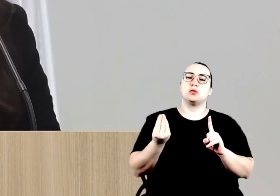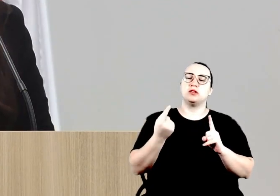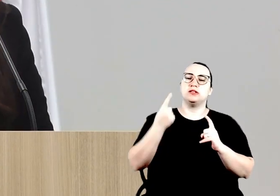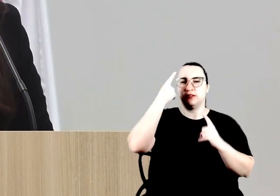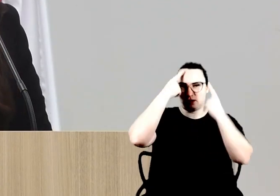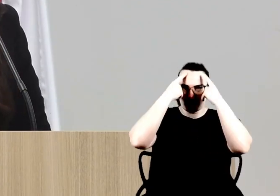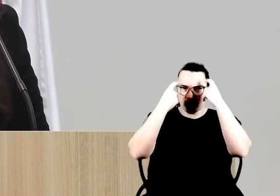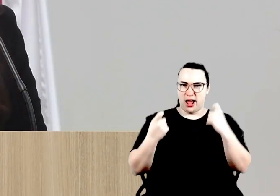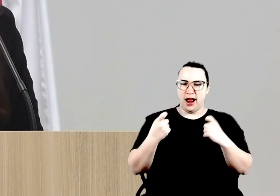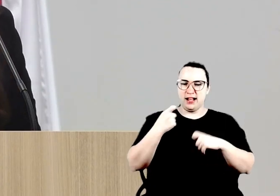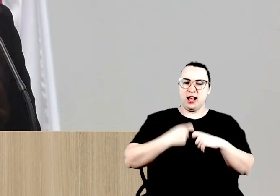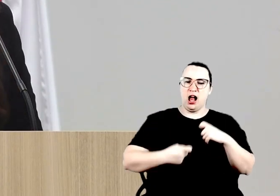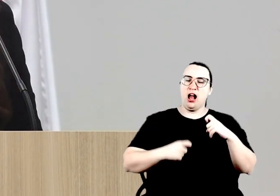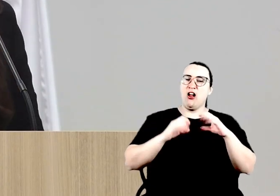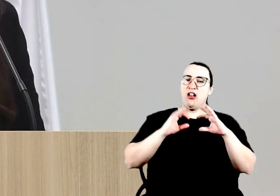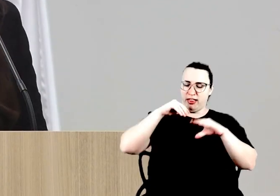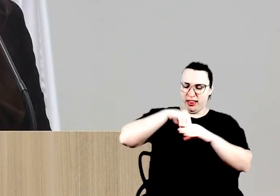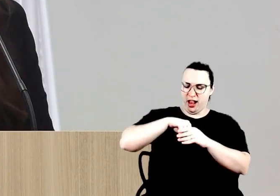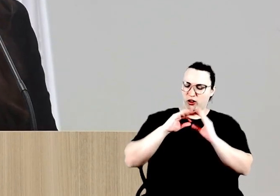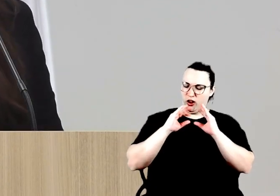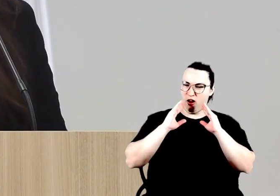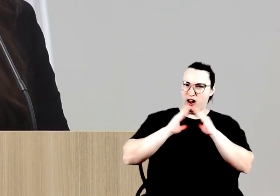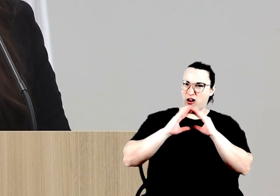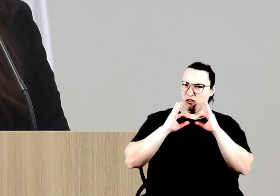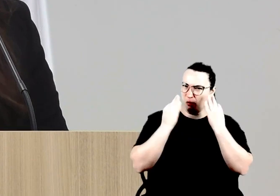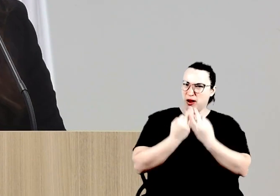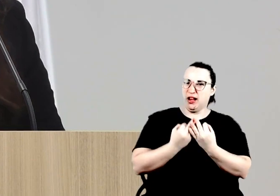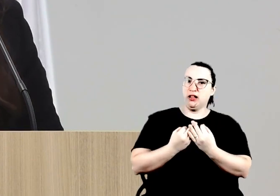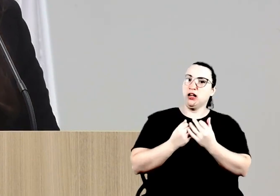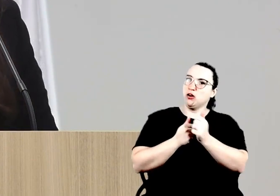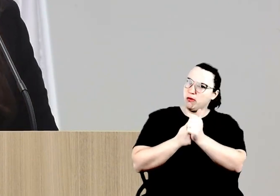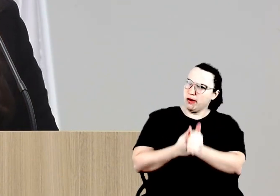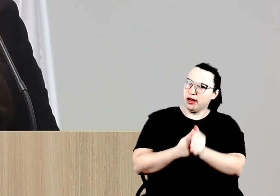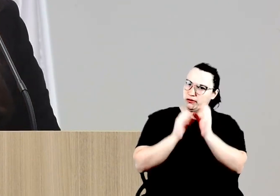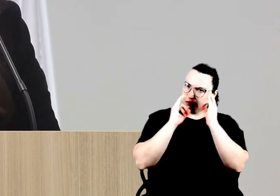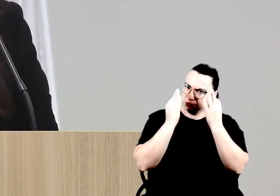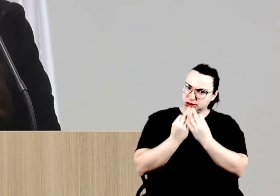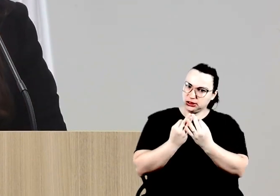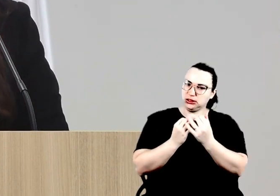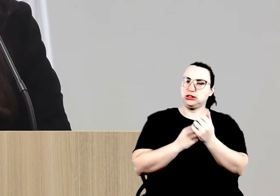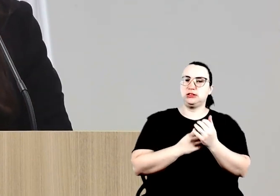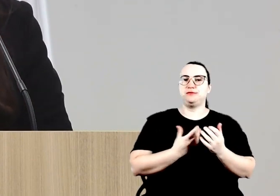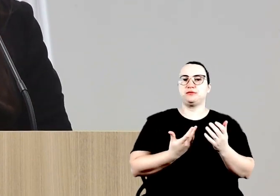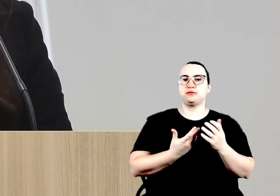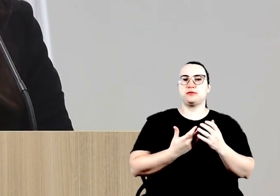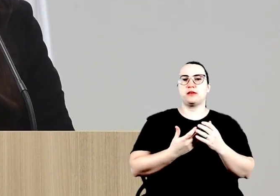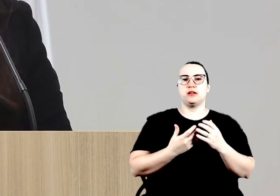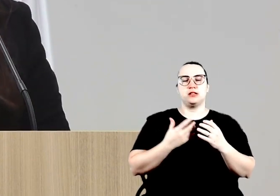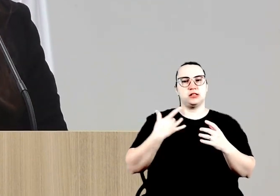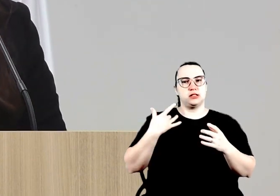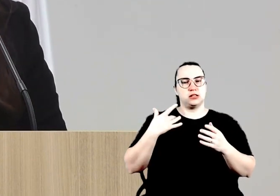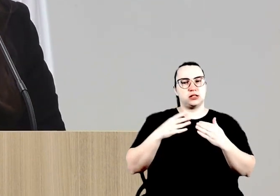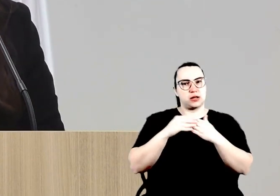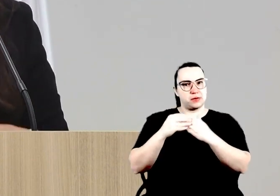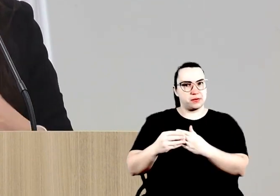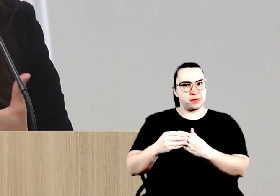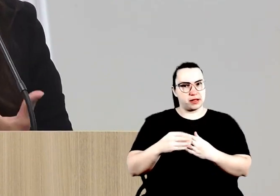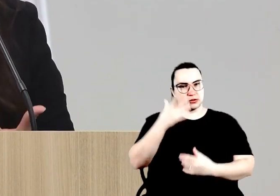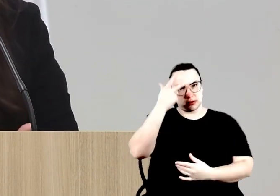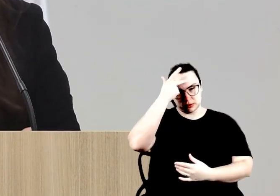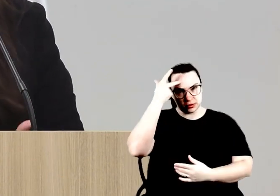sexual intrafamiliar? Acompanhar essa família, fazer o encaminhamento dessa vítima, fazer um